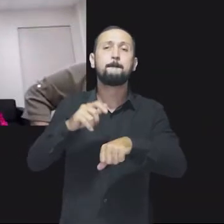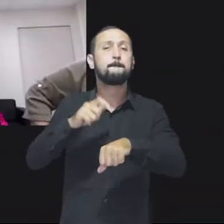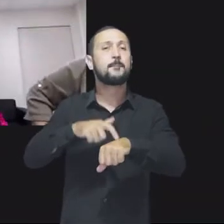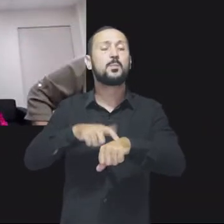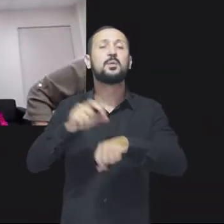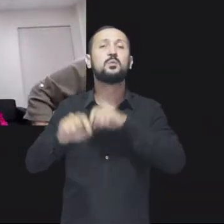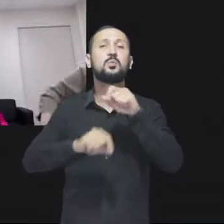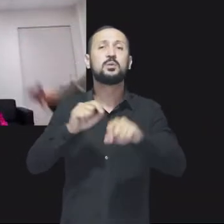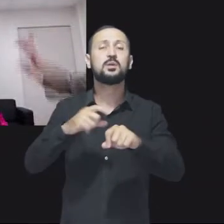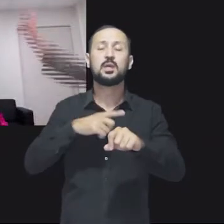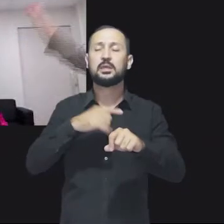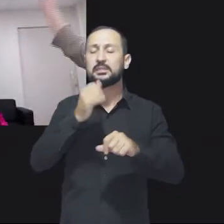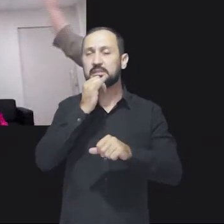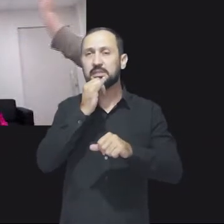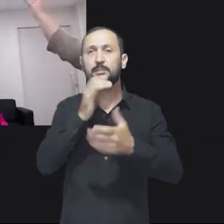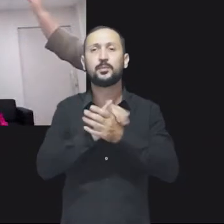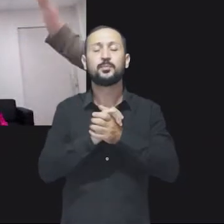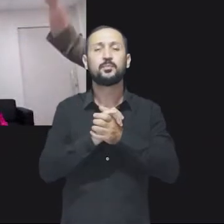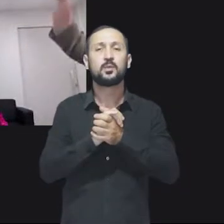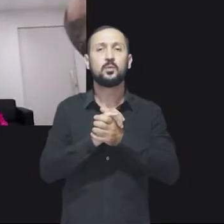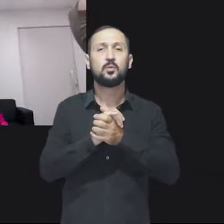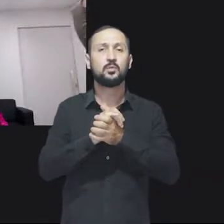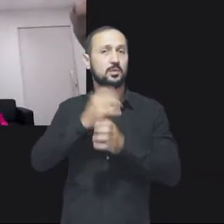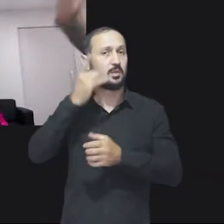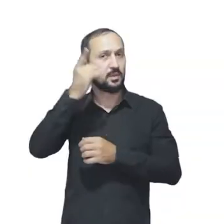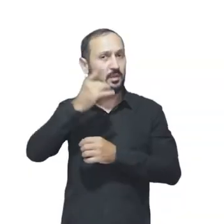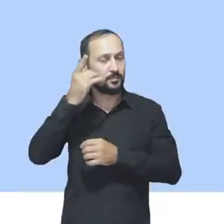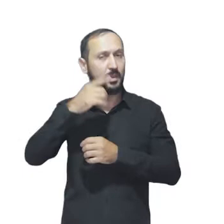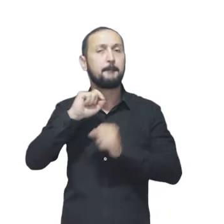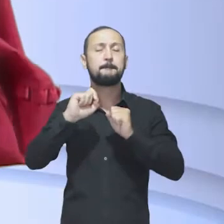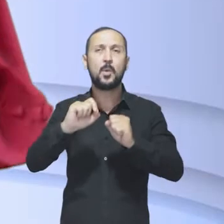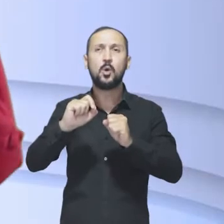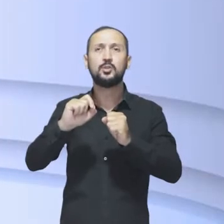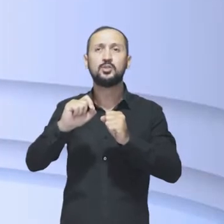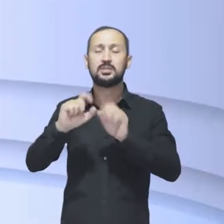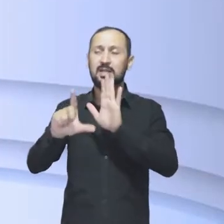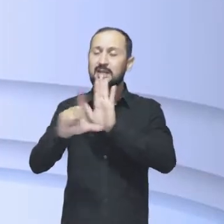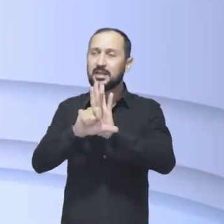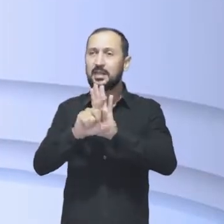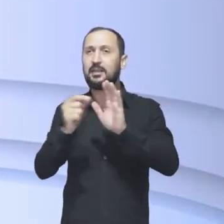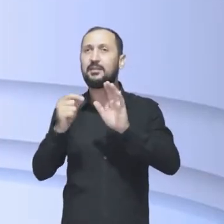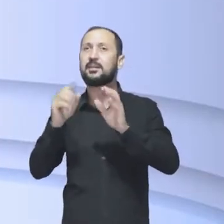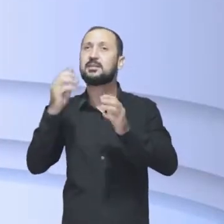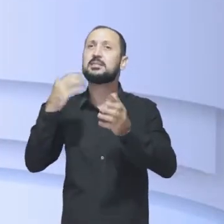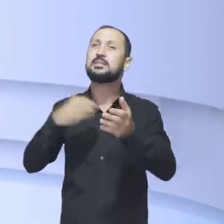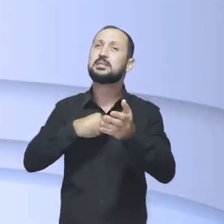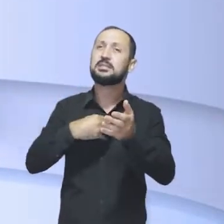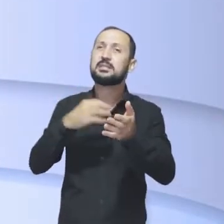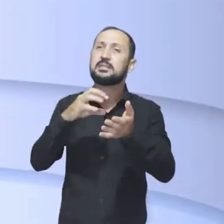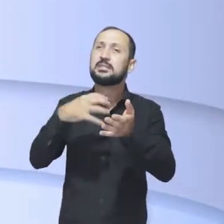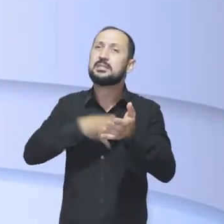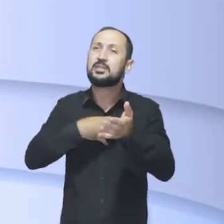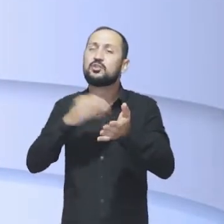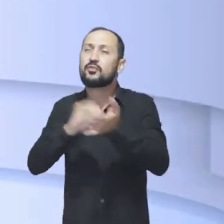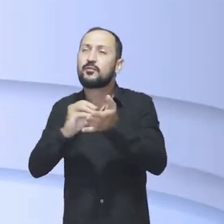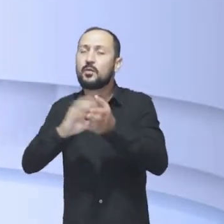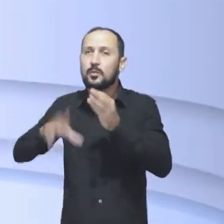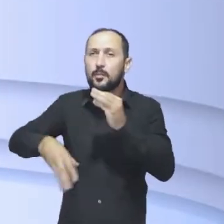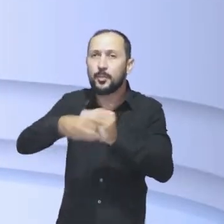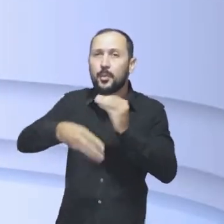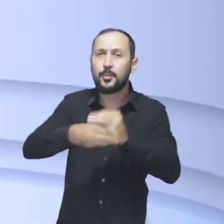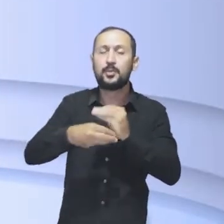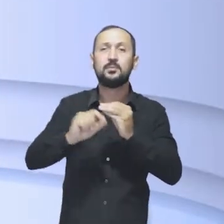trabalho volta a uma interlocução com a consultoria. Exatamente. Né? A partir das emendas, é necessário um retorno para